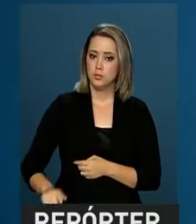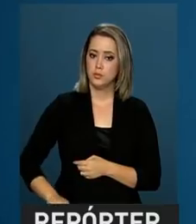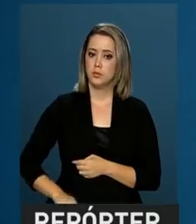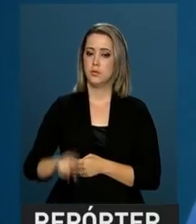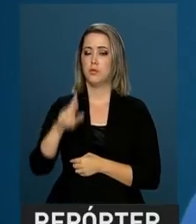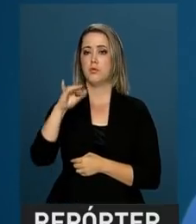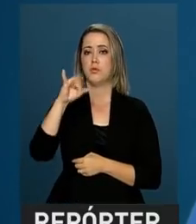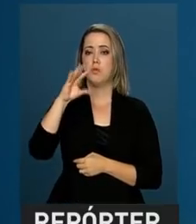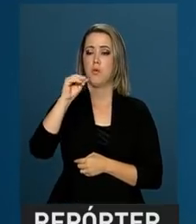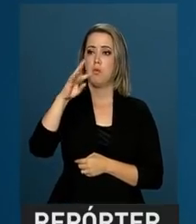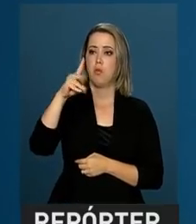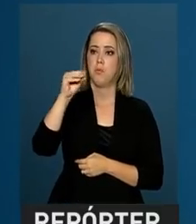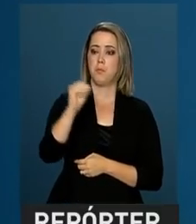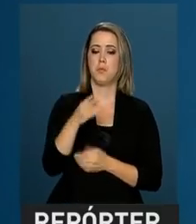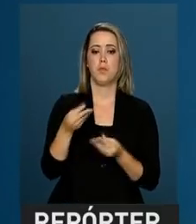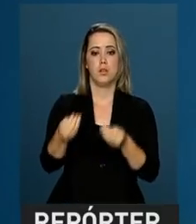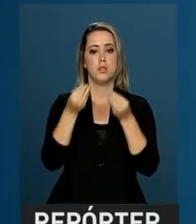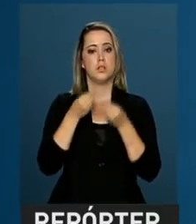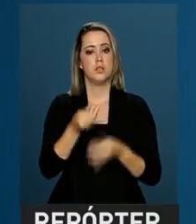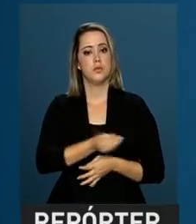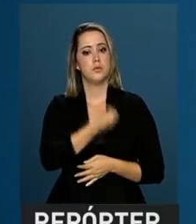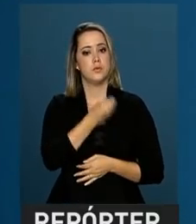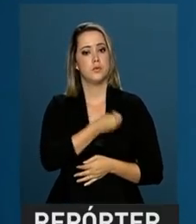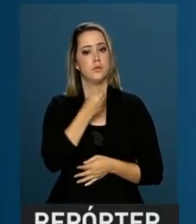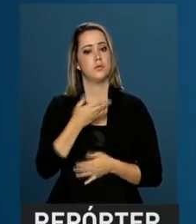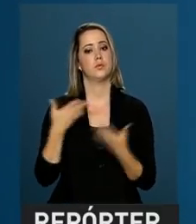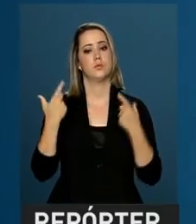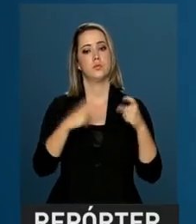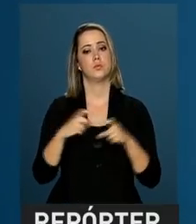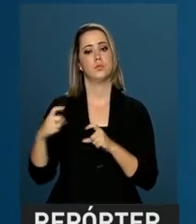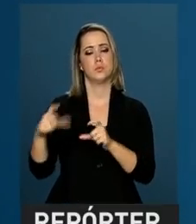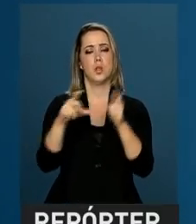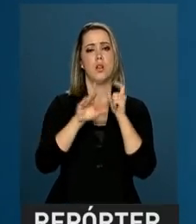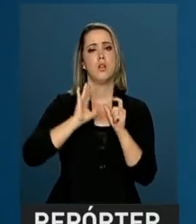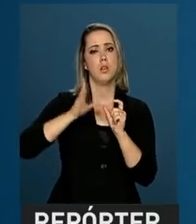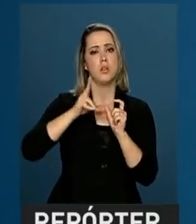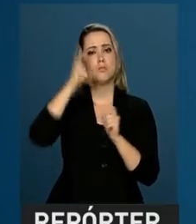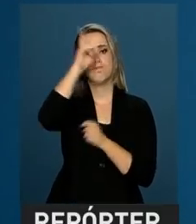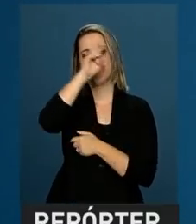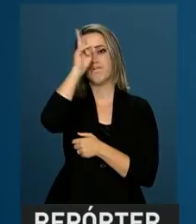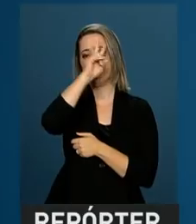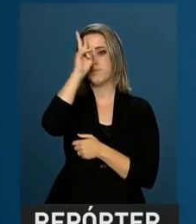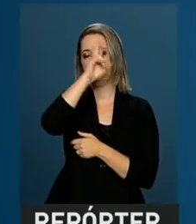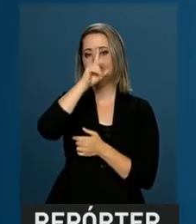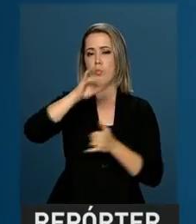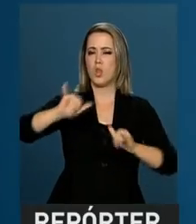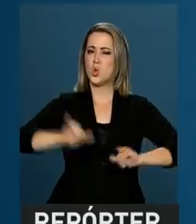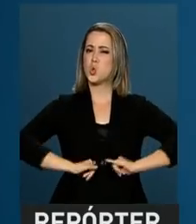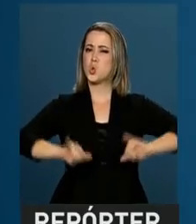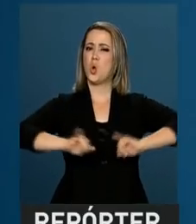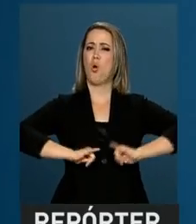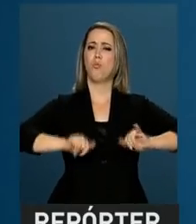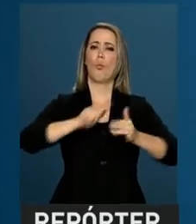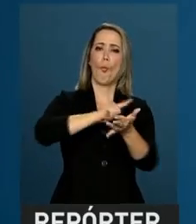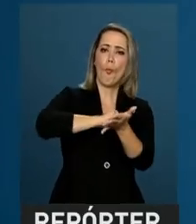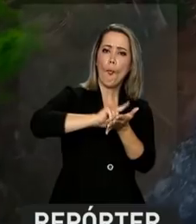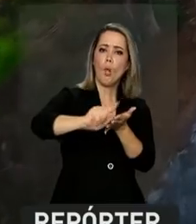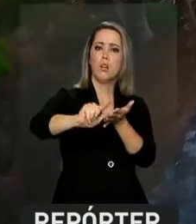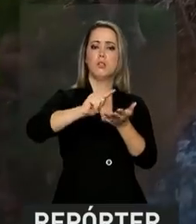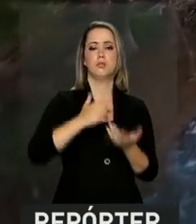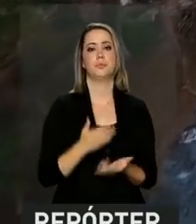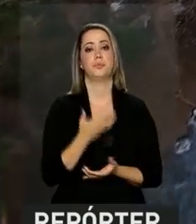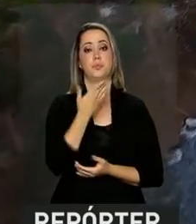Coutinho, trarão vida a regiões historicamente castigadas pelo flagelo da